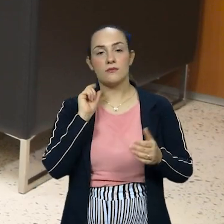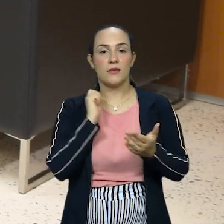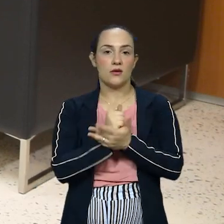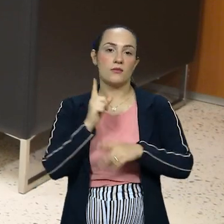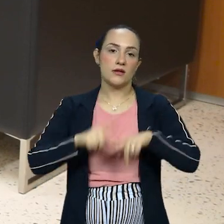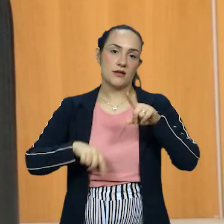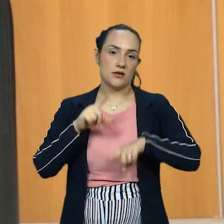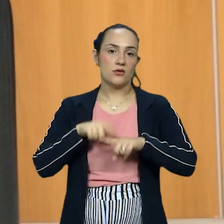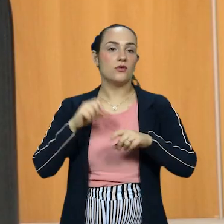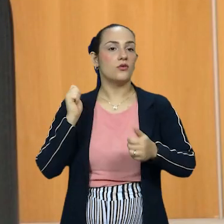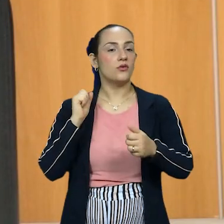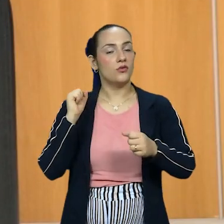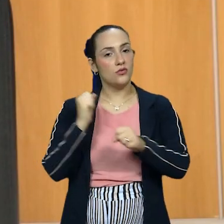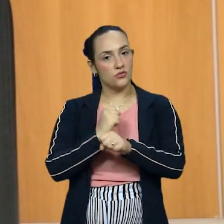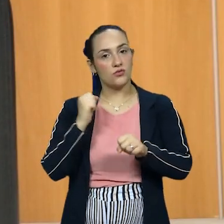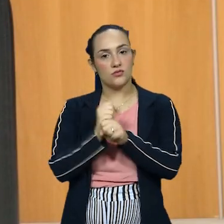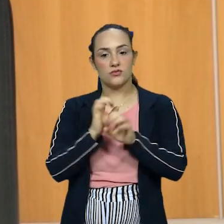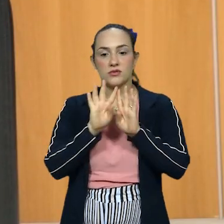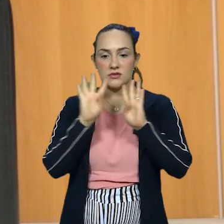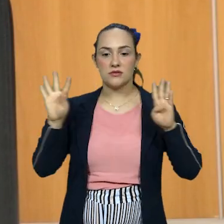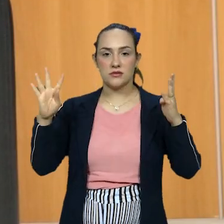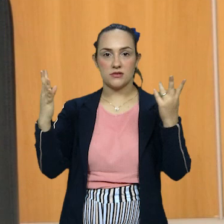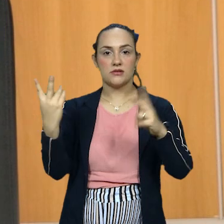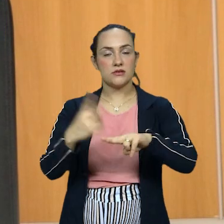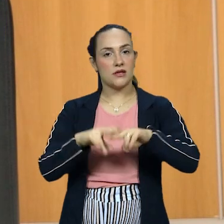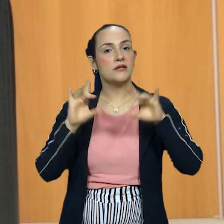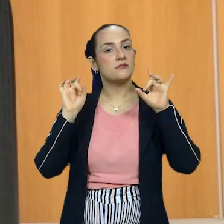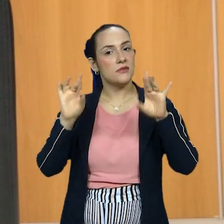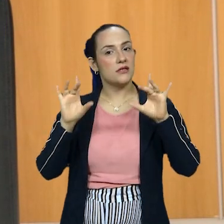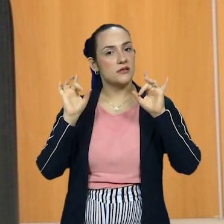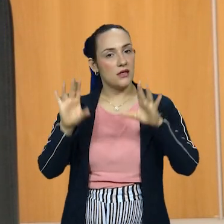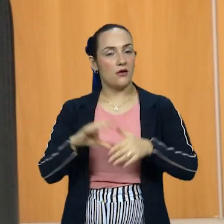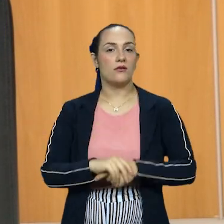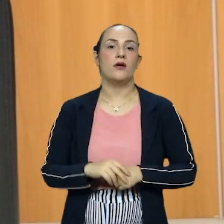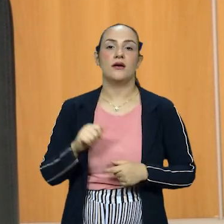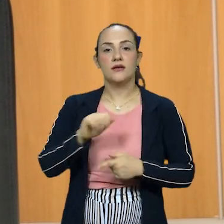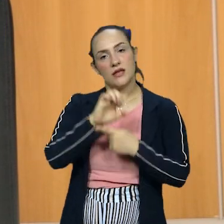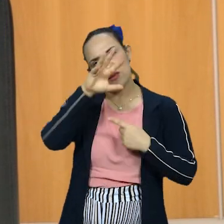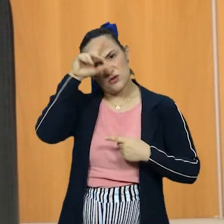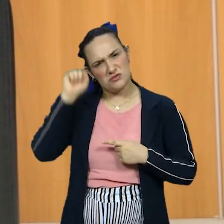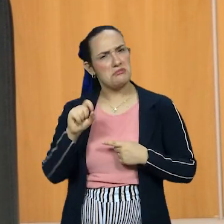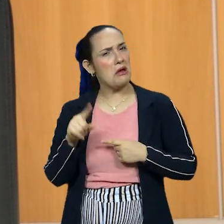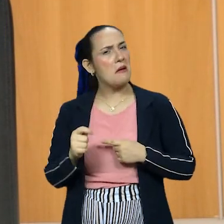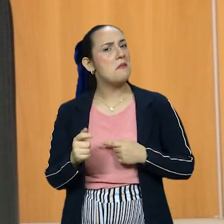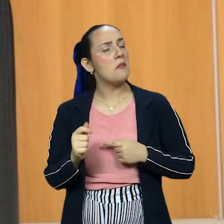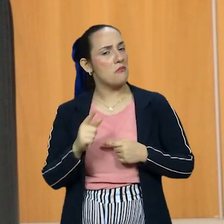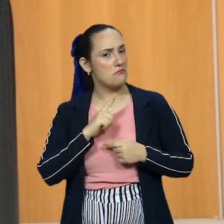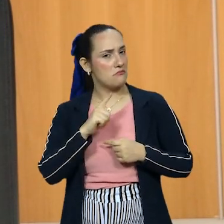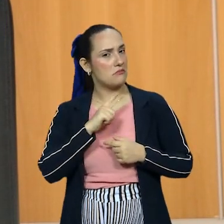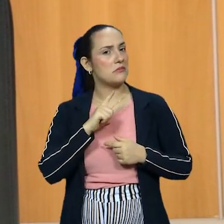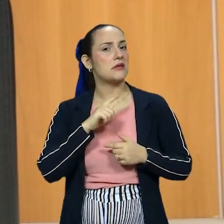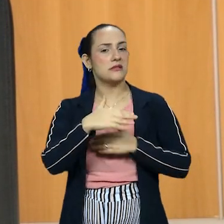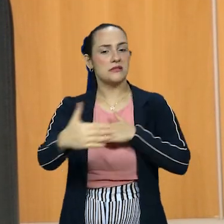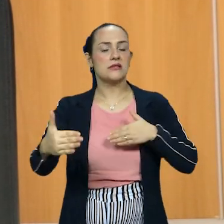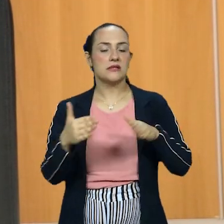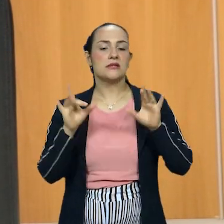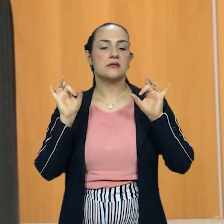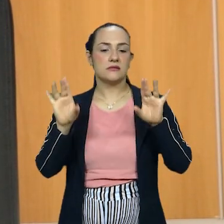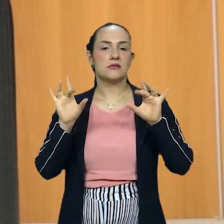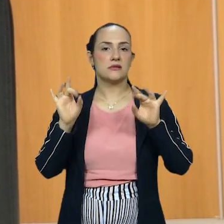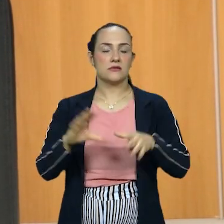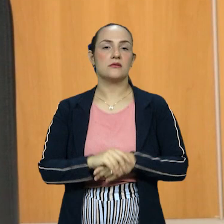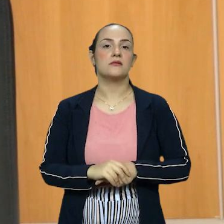presos, e a OAB pagou o material. Então, foi construída as salas especiais. O Mato Grosso é um dos poucos estados que